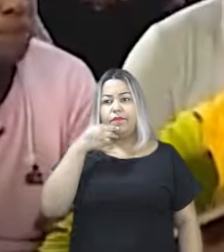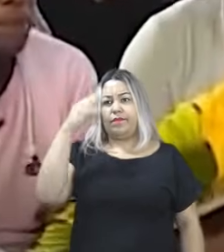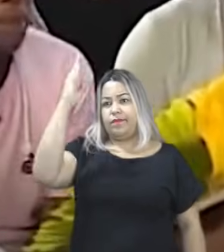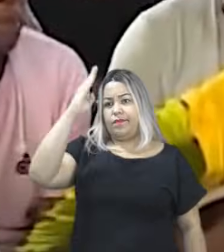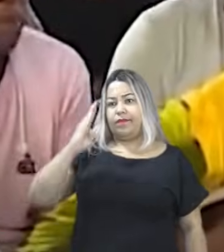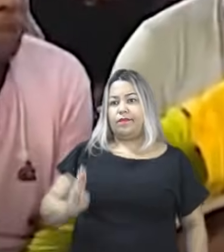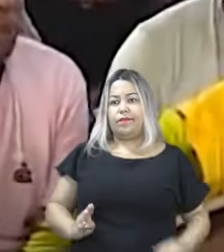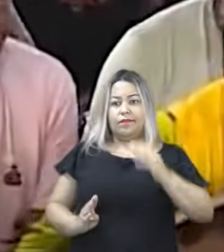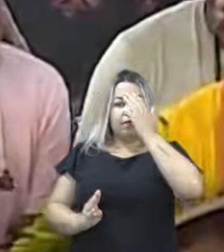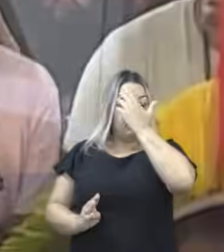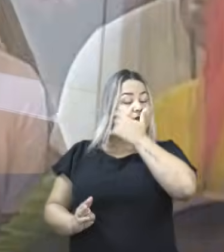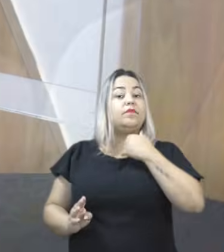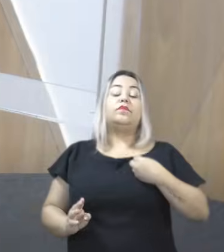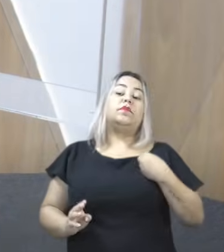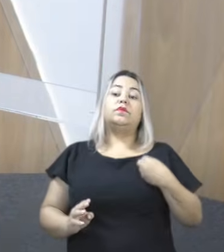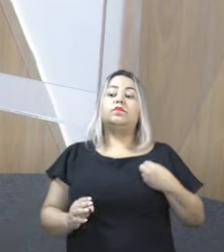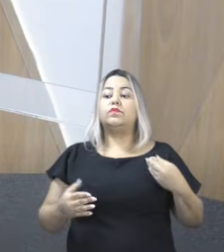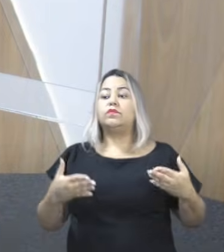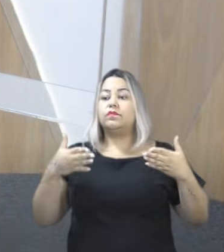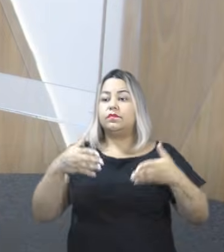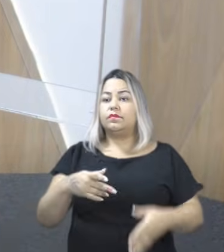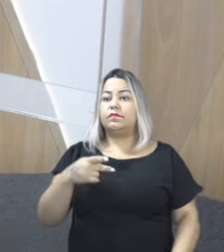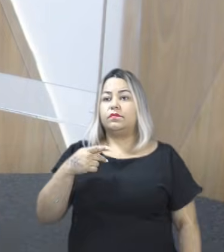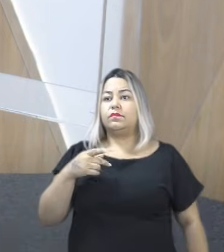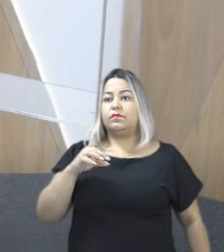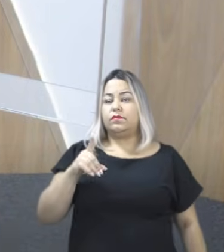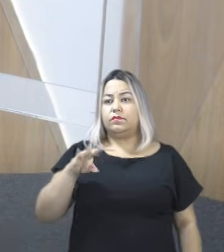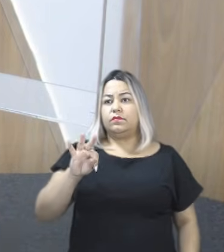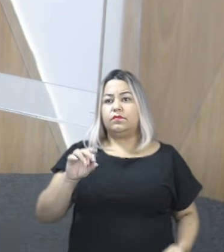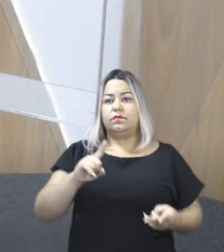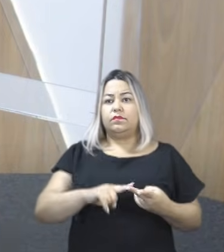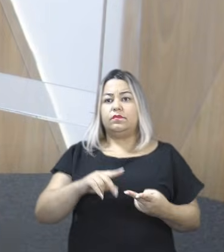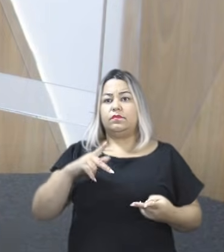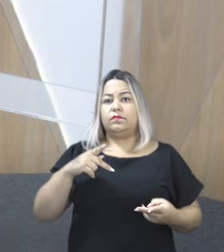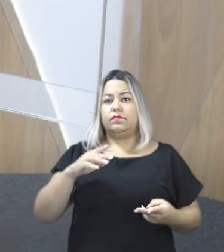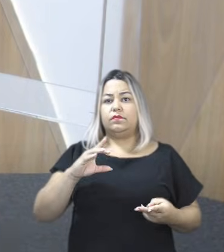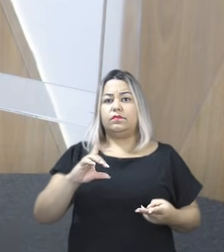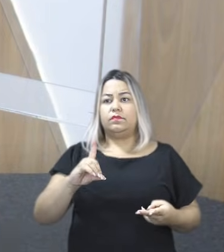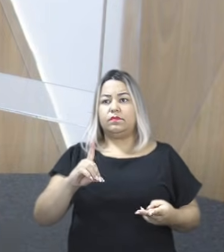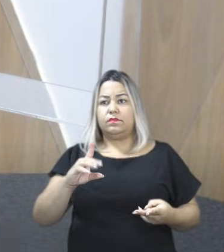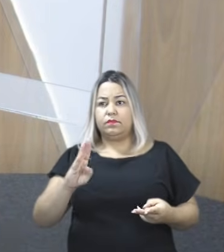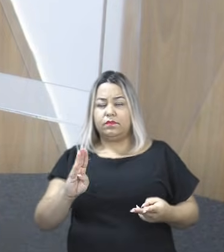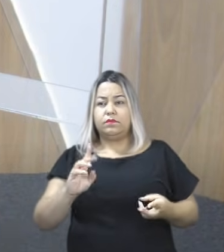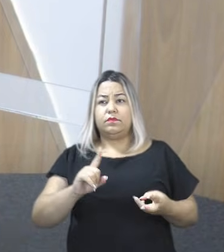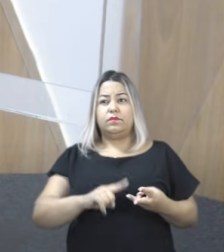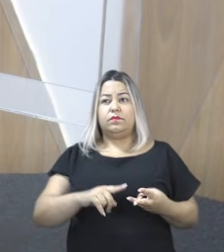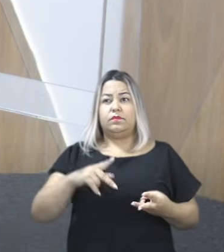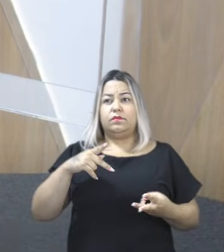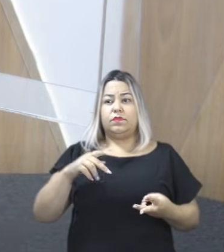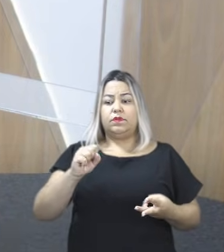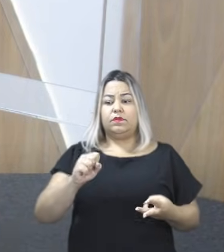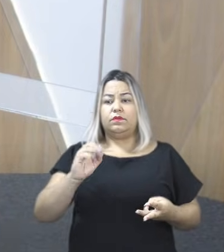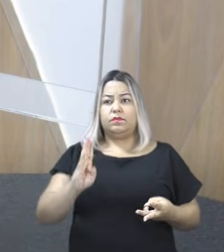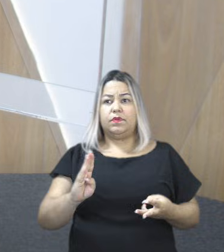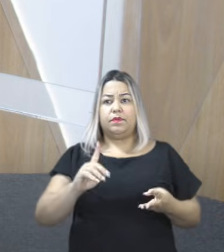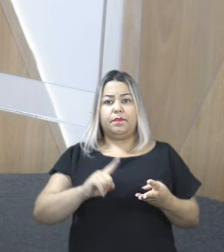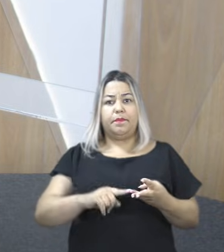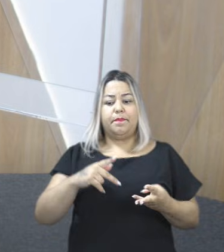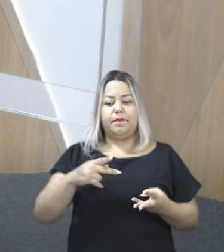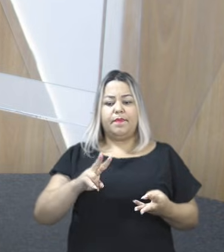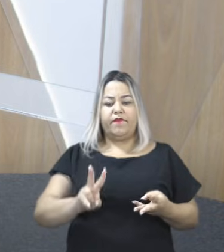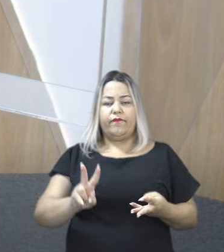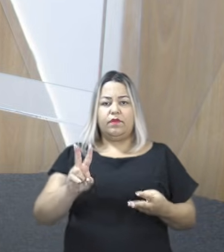região. Participaram ainda PDT, Rede, PCdoB, PSV, PSB e PV,